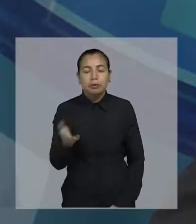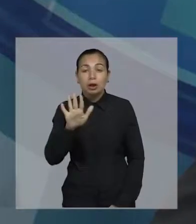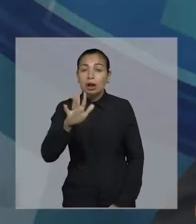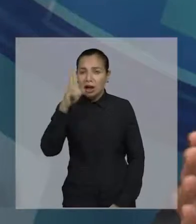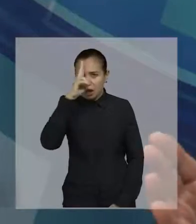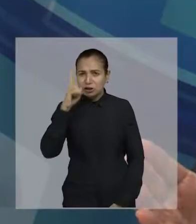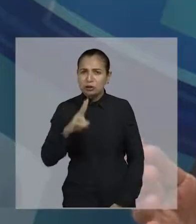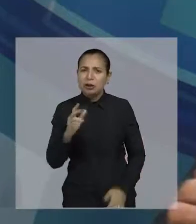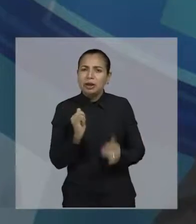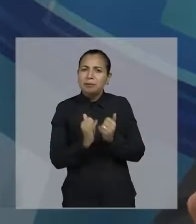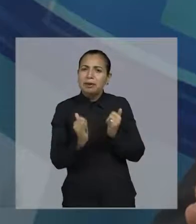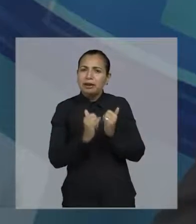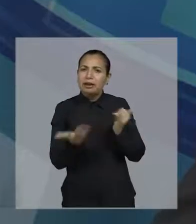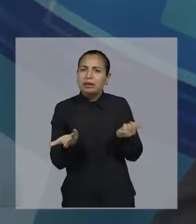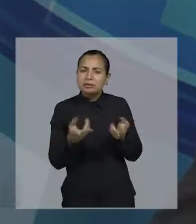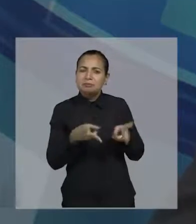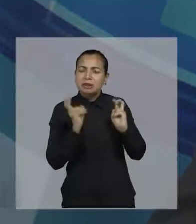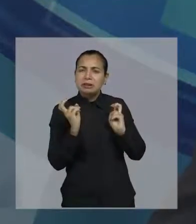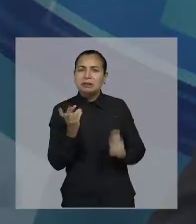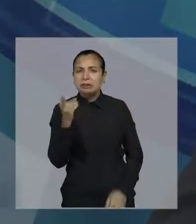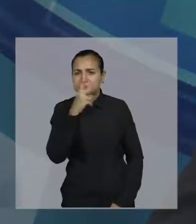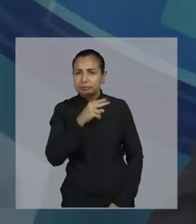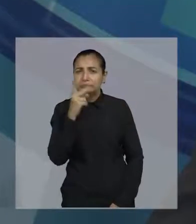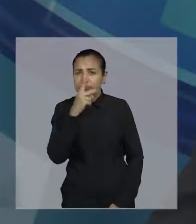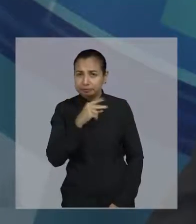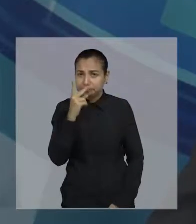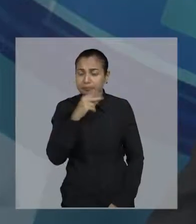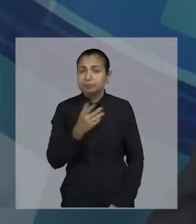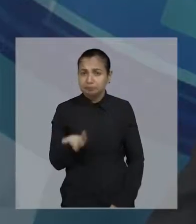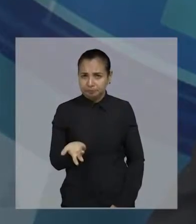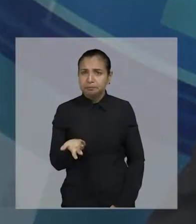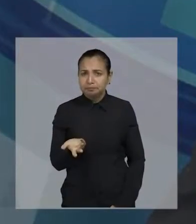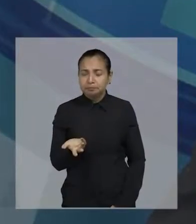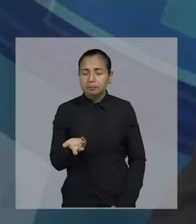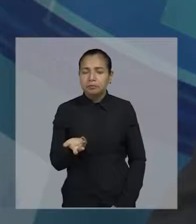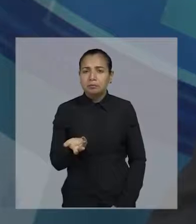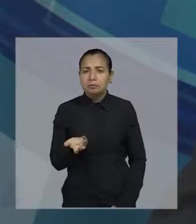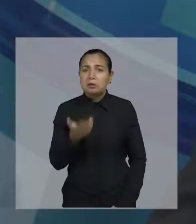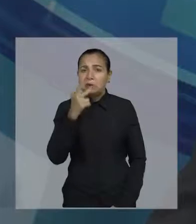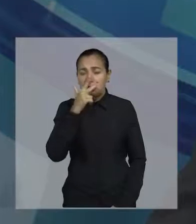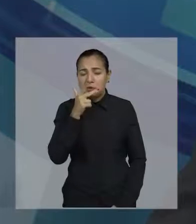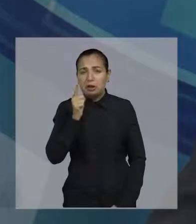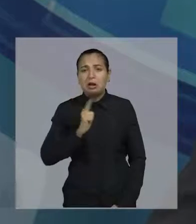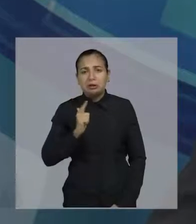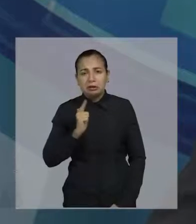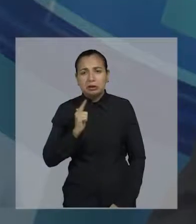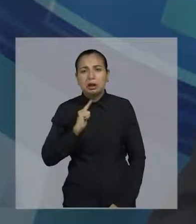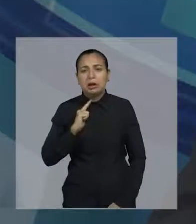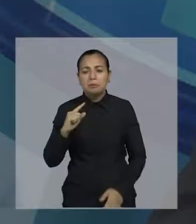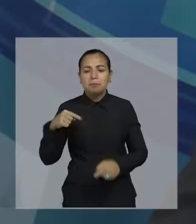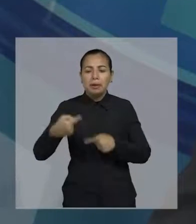se repete como farsa ou como tragédia. Eu acho que ela se repete, sim,